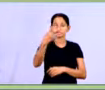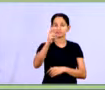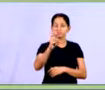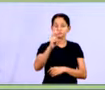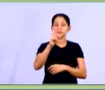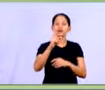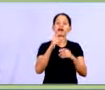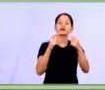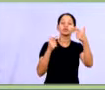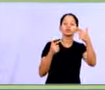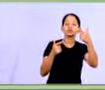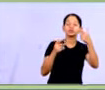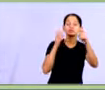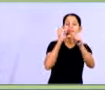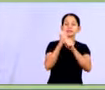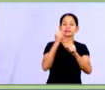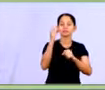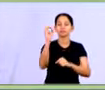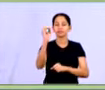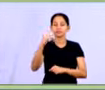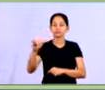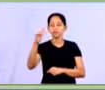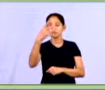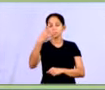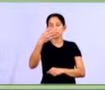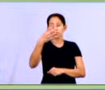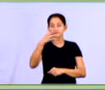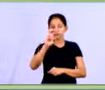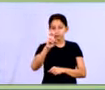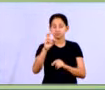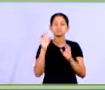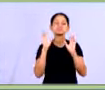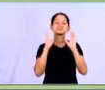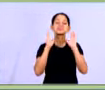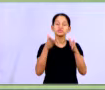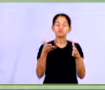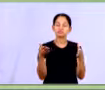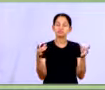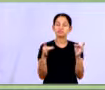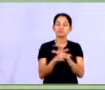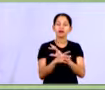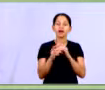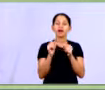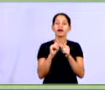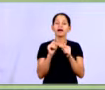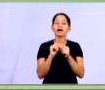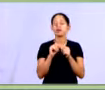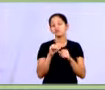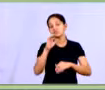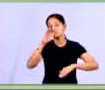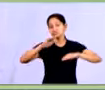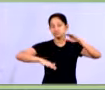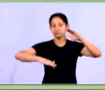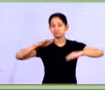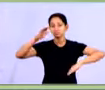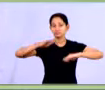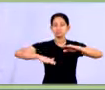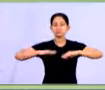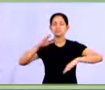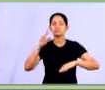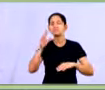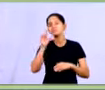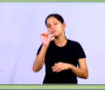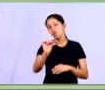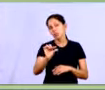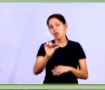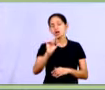mais 0,45. Muito bem. E aí o período de tempo é de 2 anos e 45 ou 2 anos e 4 meses, 5 meses, né? Um pouquinho menos que